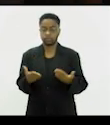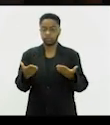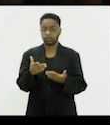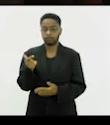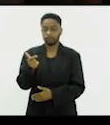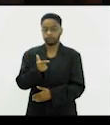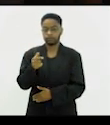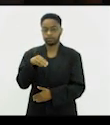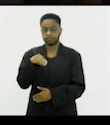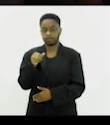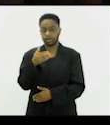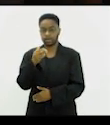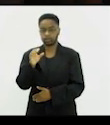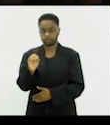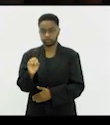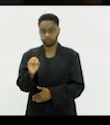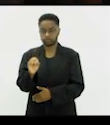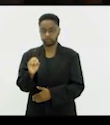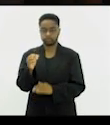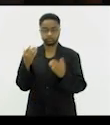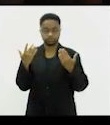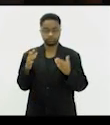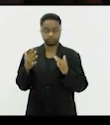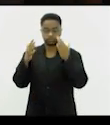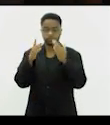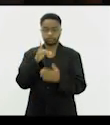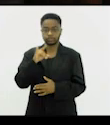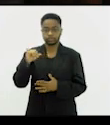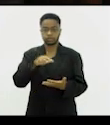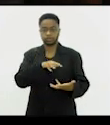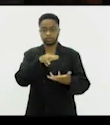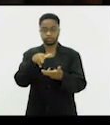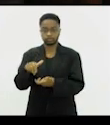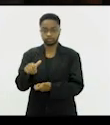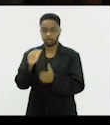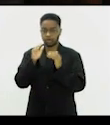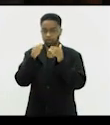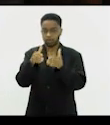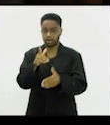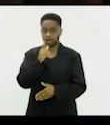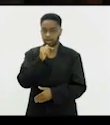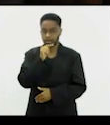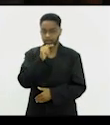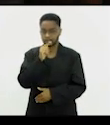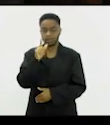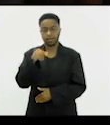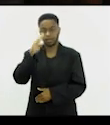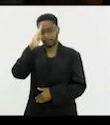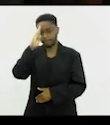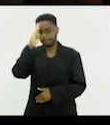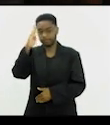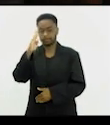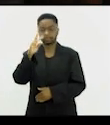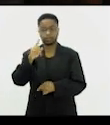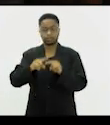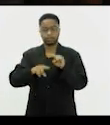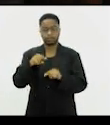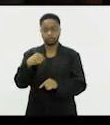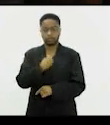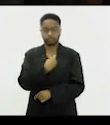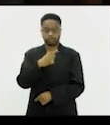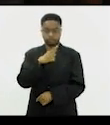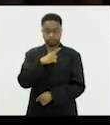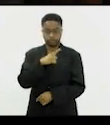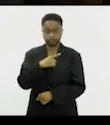março comemora o Dia Mundial da Água, o bem maior que nós temos. E eu trago